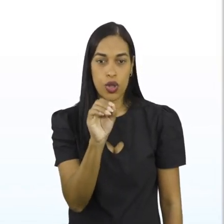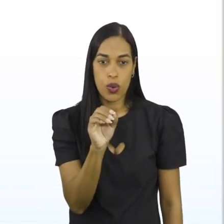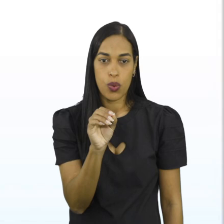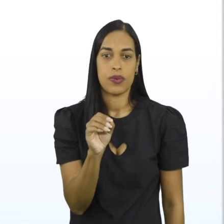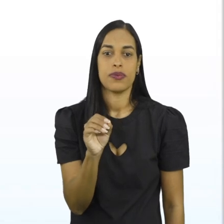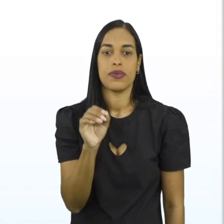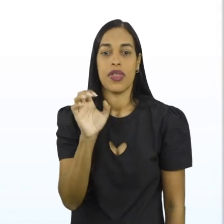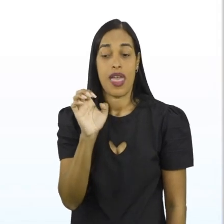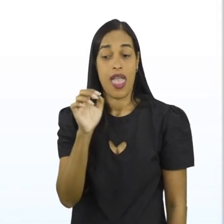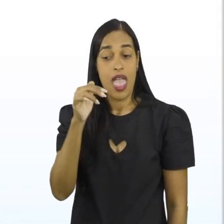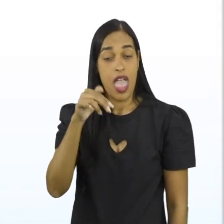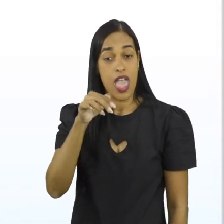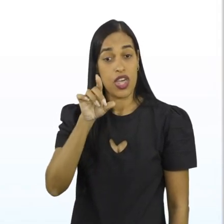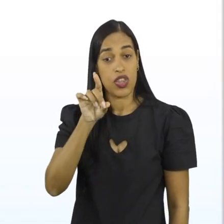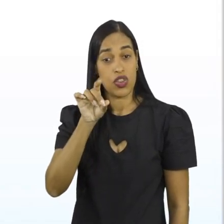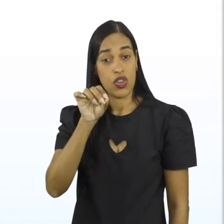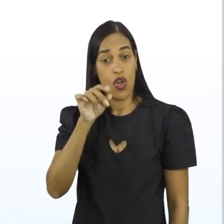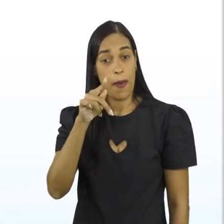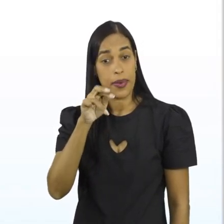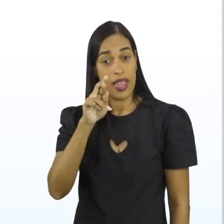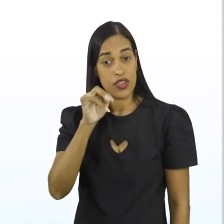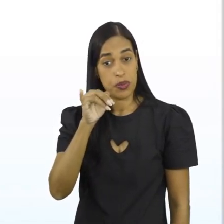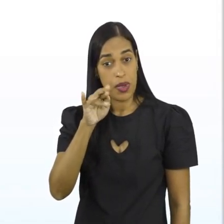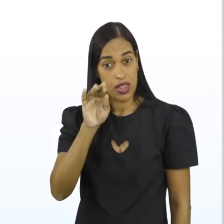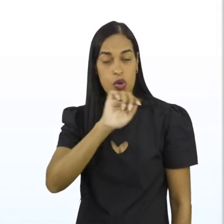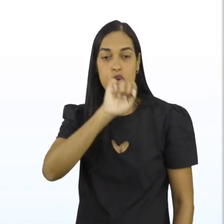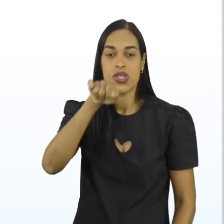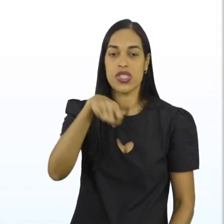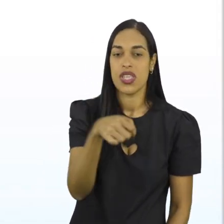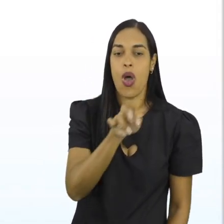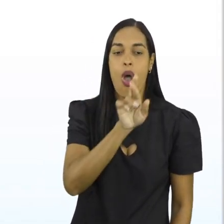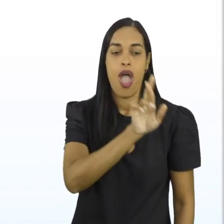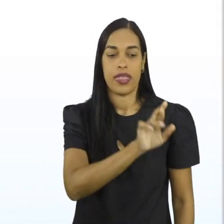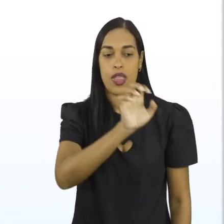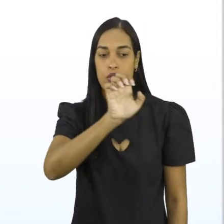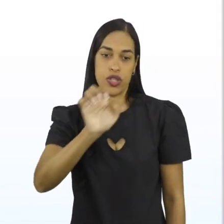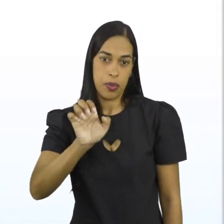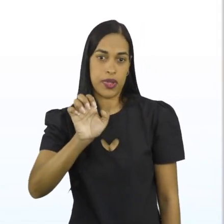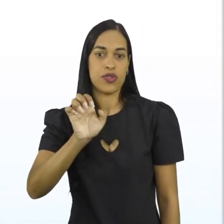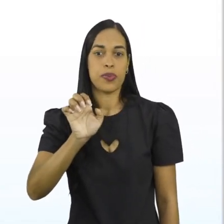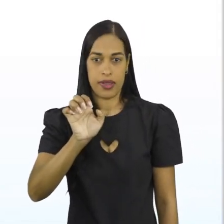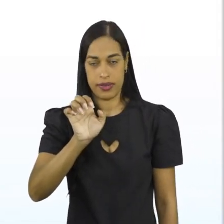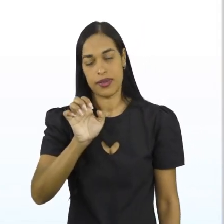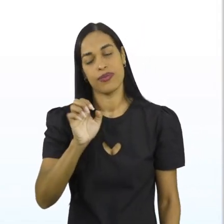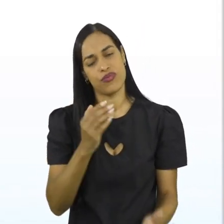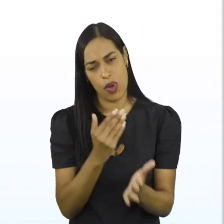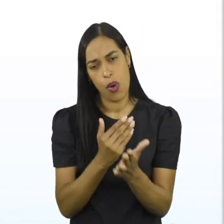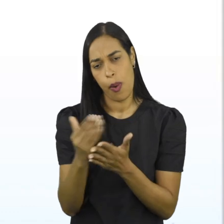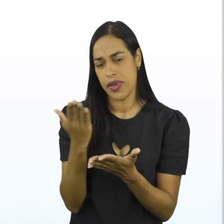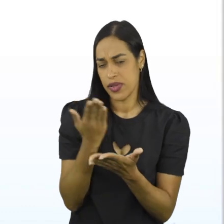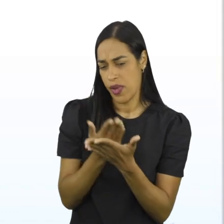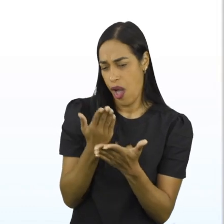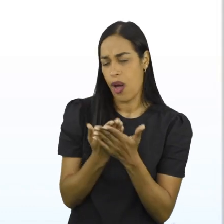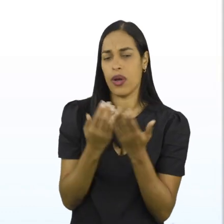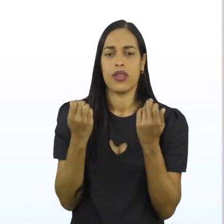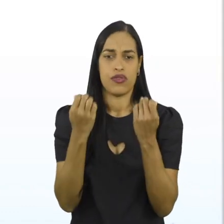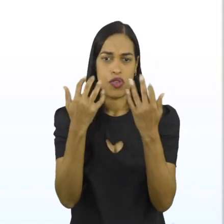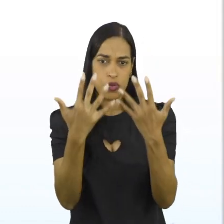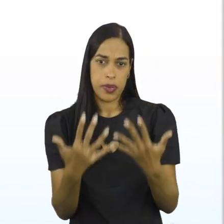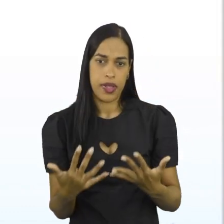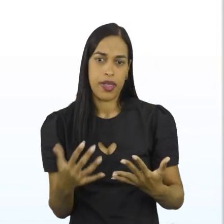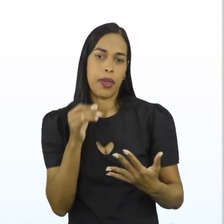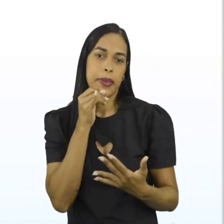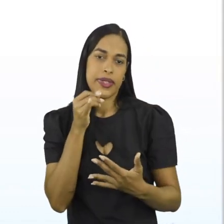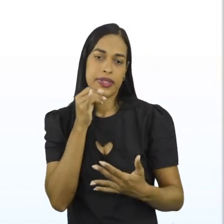ó, endoplasmático. A diferença que eu até já falei aqui no começo dessa aula, que quando você pega o